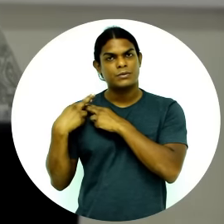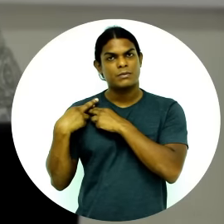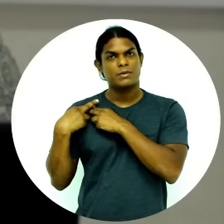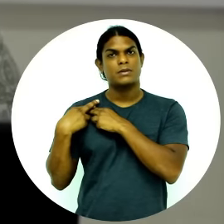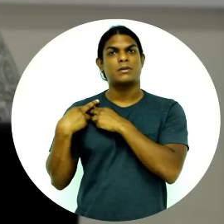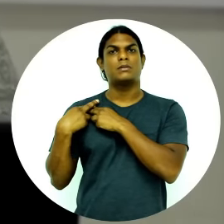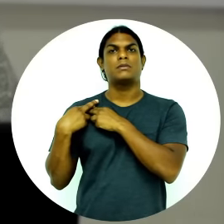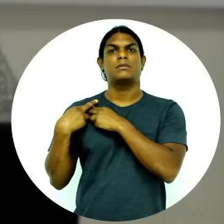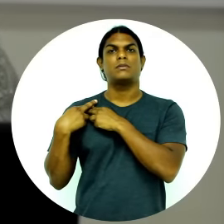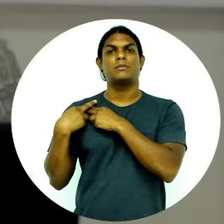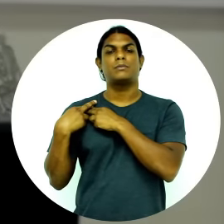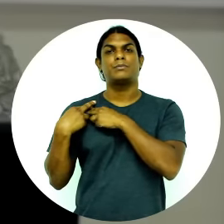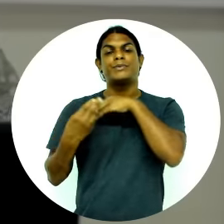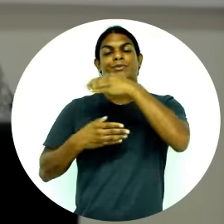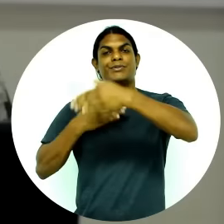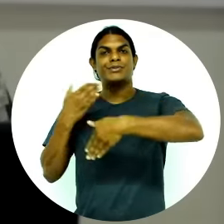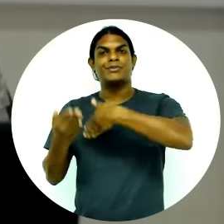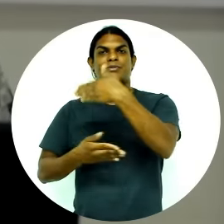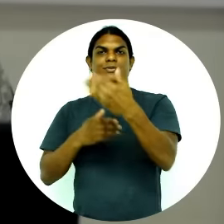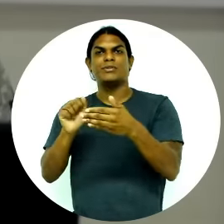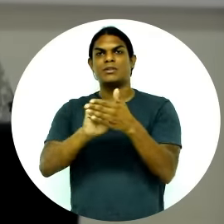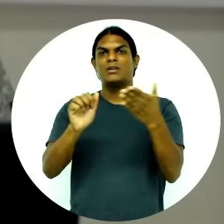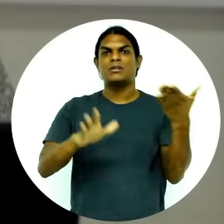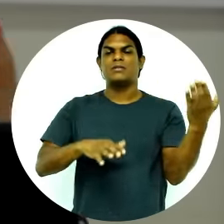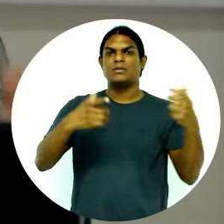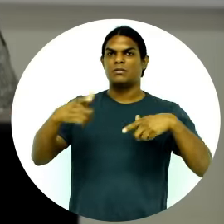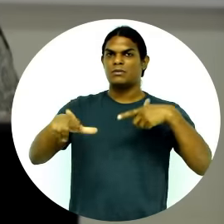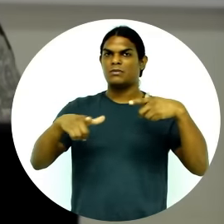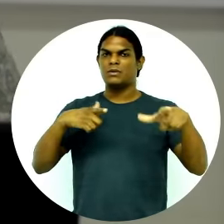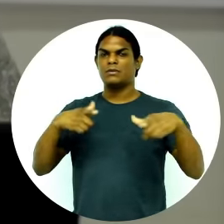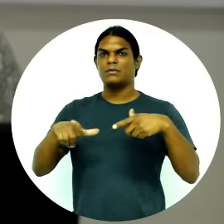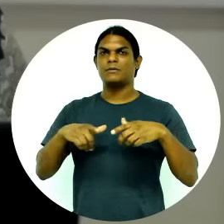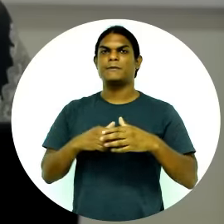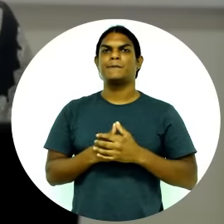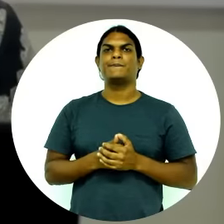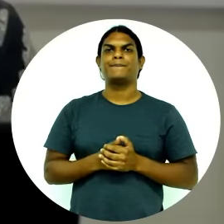ação tentando colaborar com